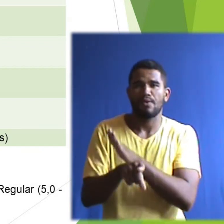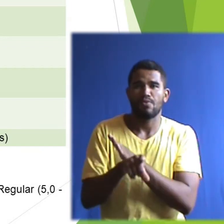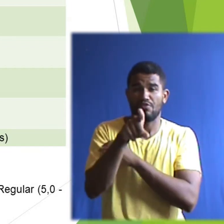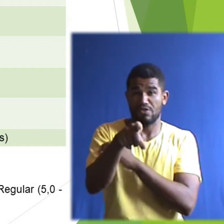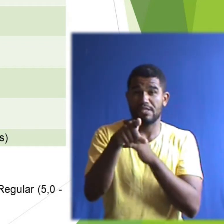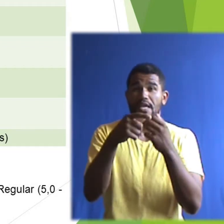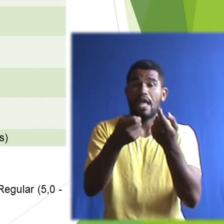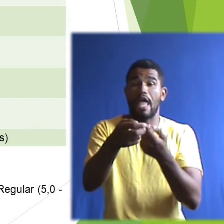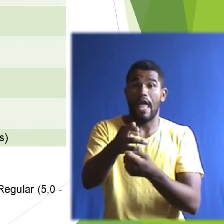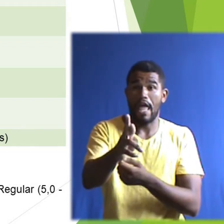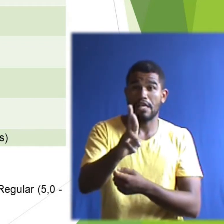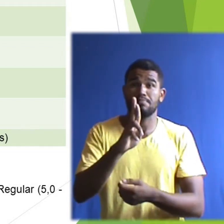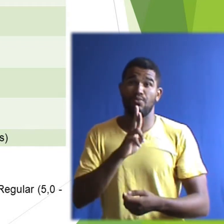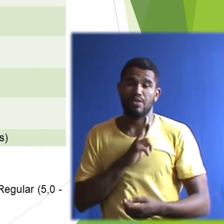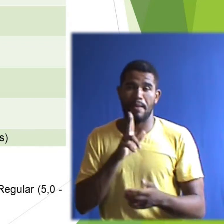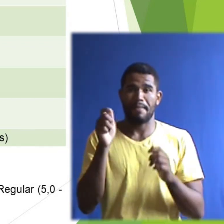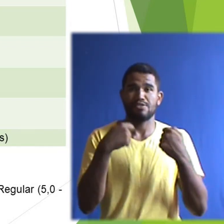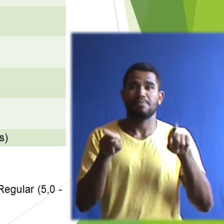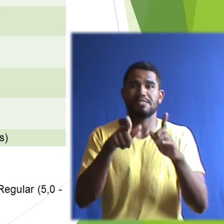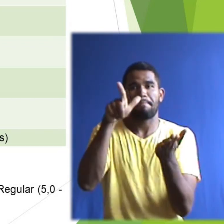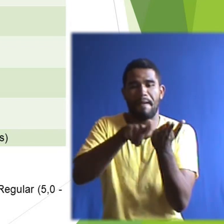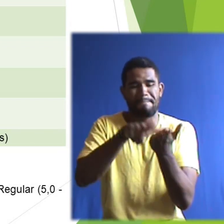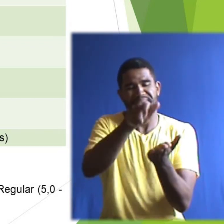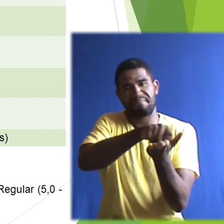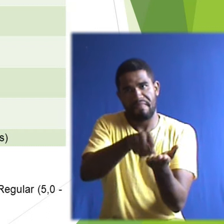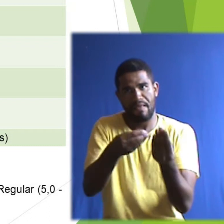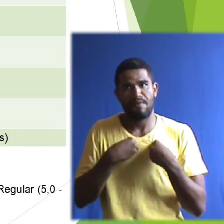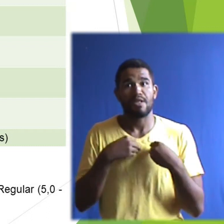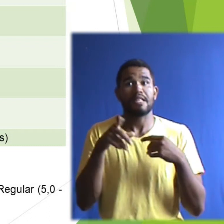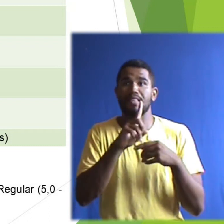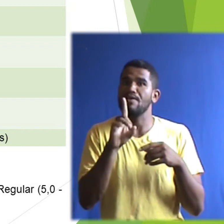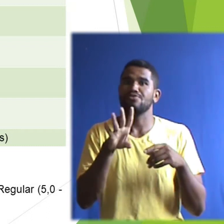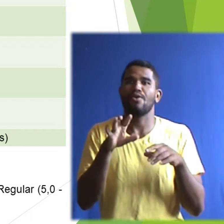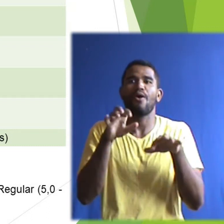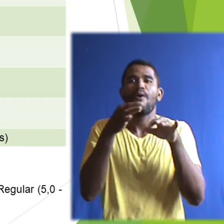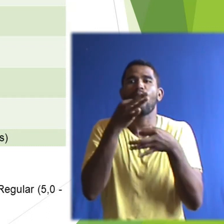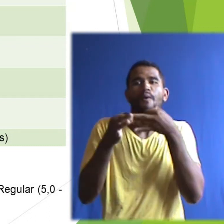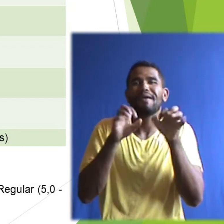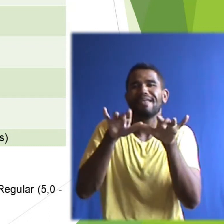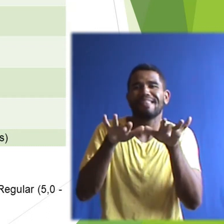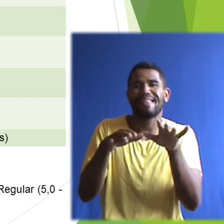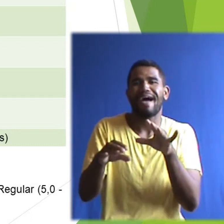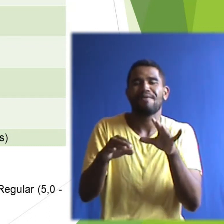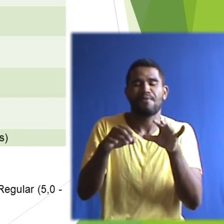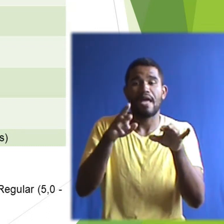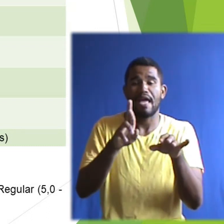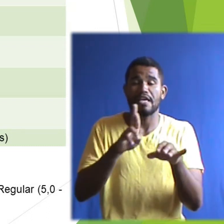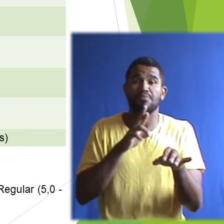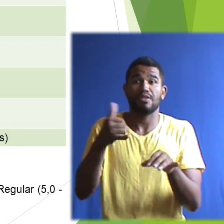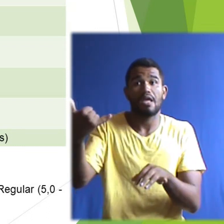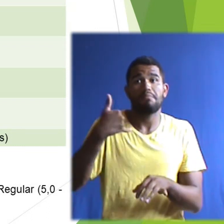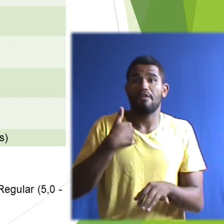As atividades que eu escolhi para vocês são atividades muito simples. Algumas delas vocês responderiam basicamente só